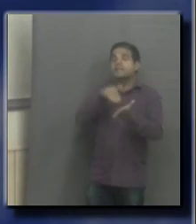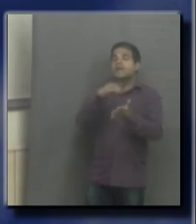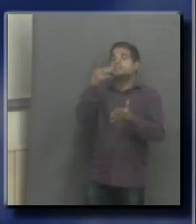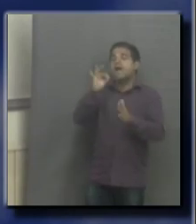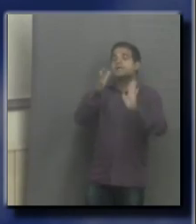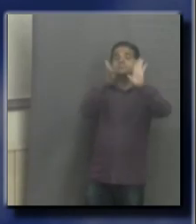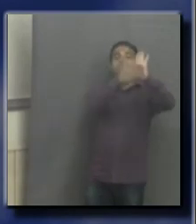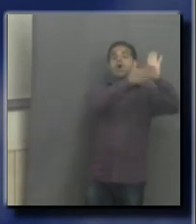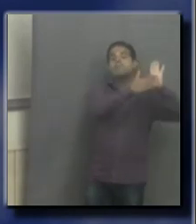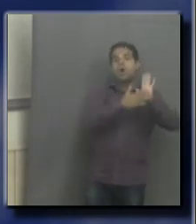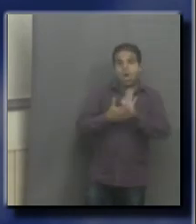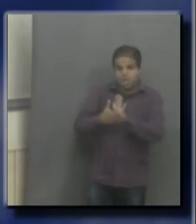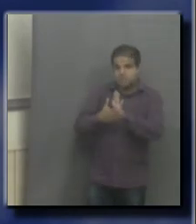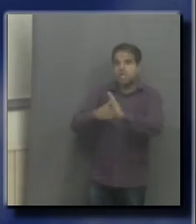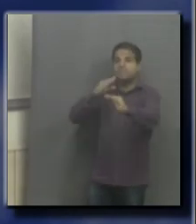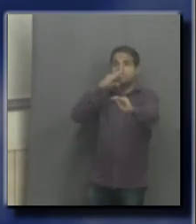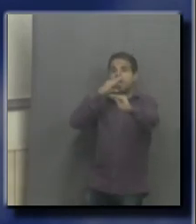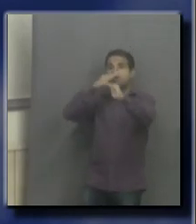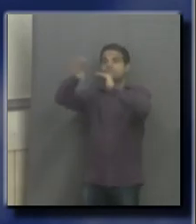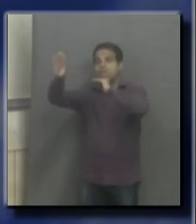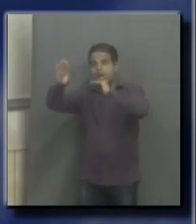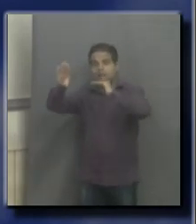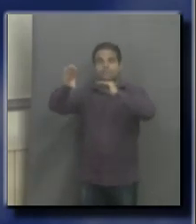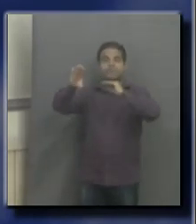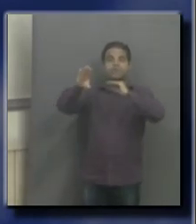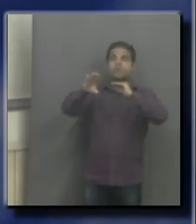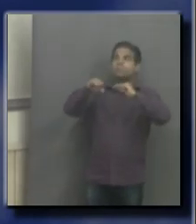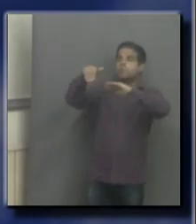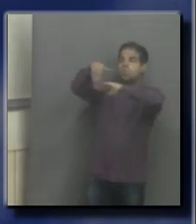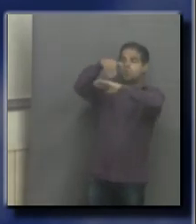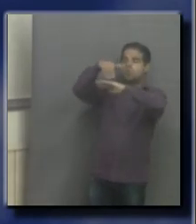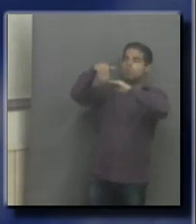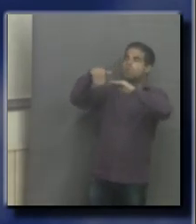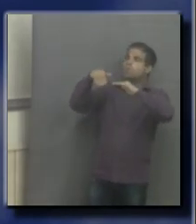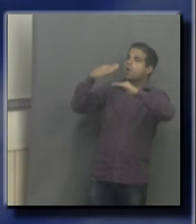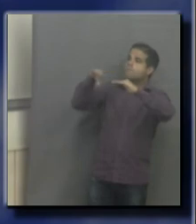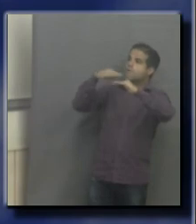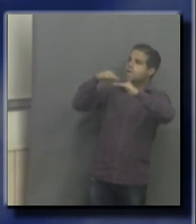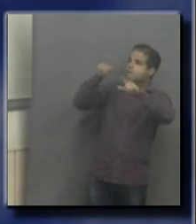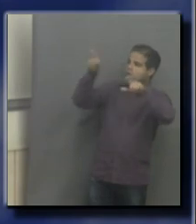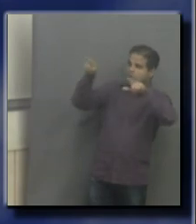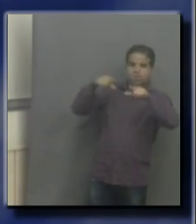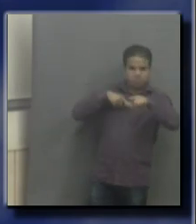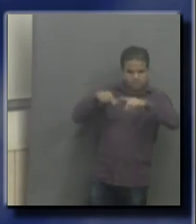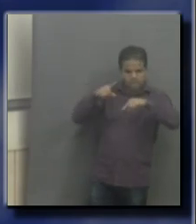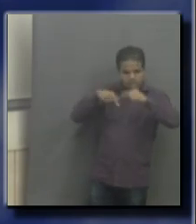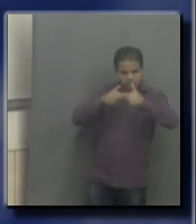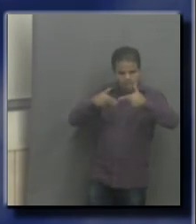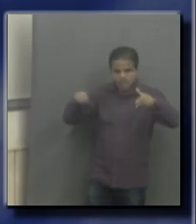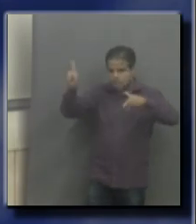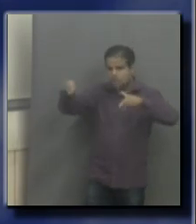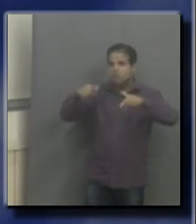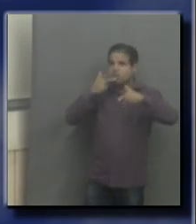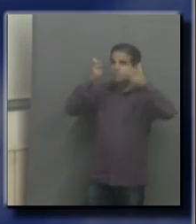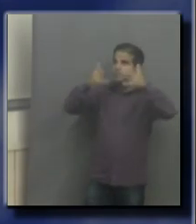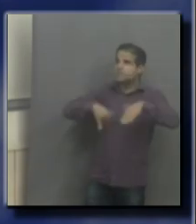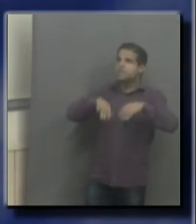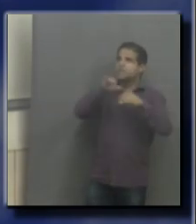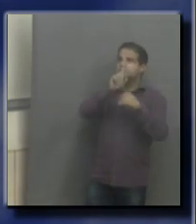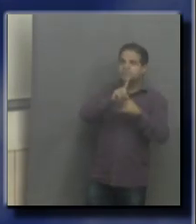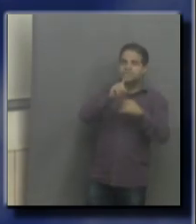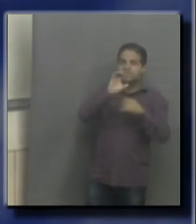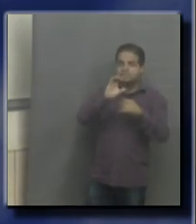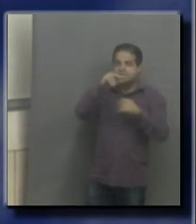propostas que devem ser enviadas para o endereço que está disponível no material, né, mas vou citá-lo, que é o